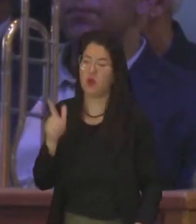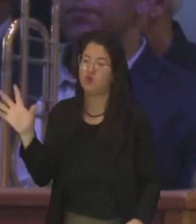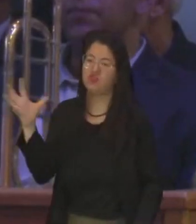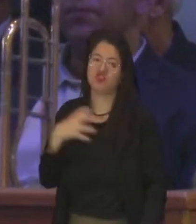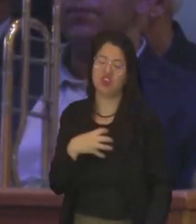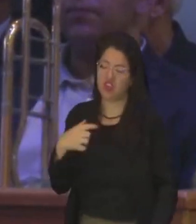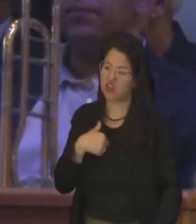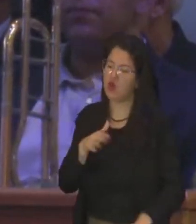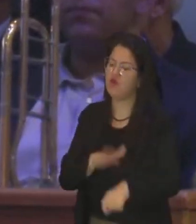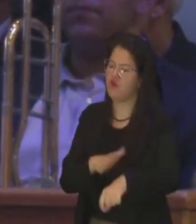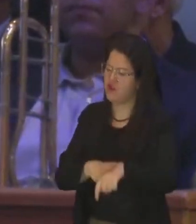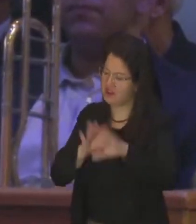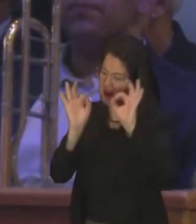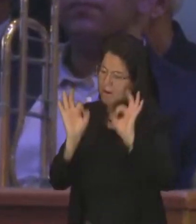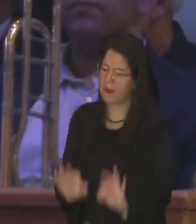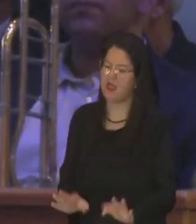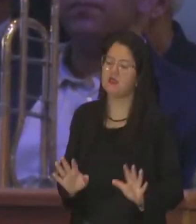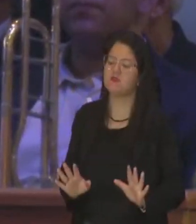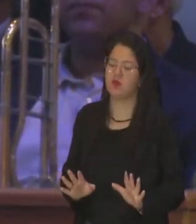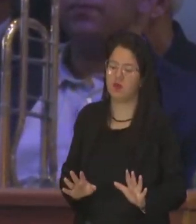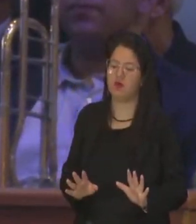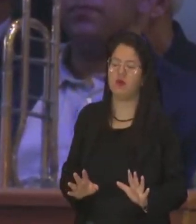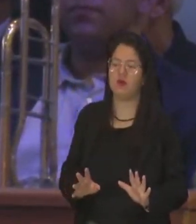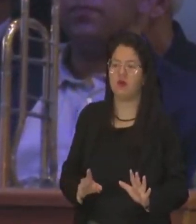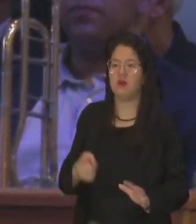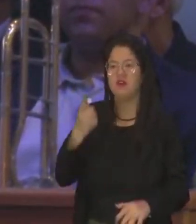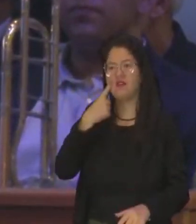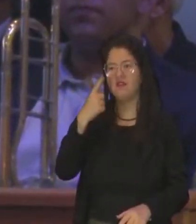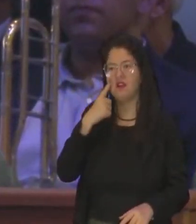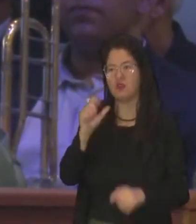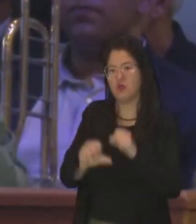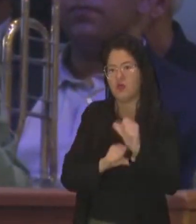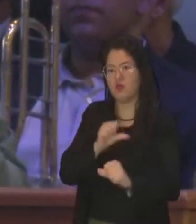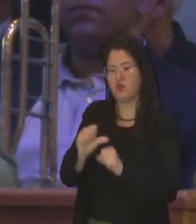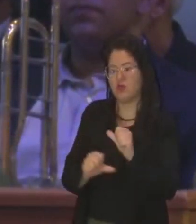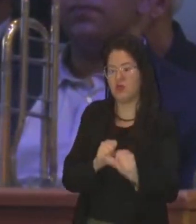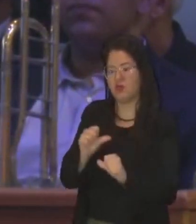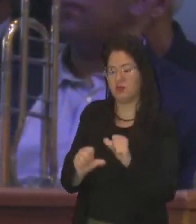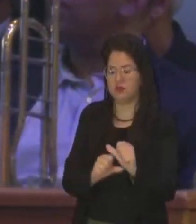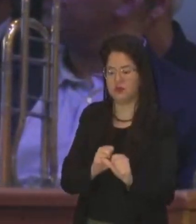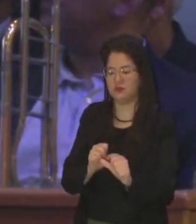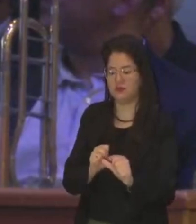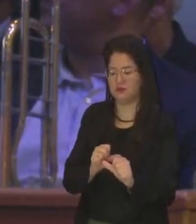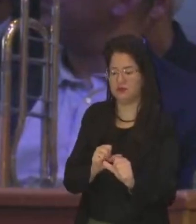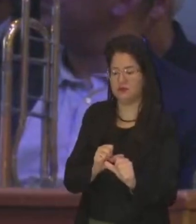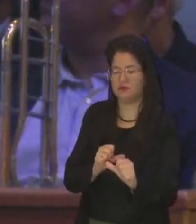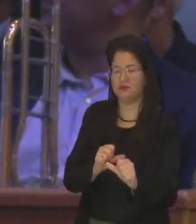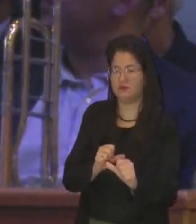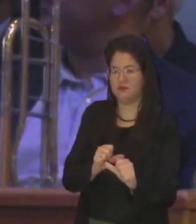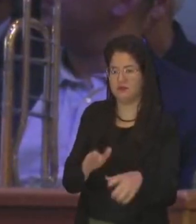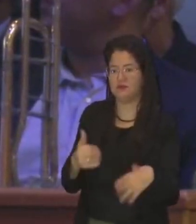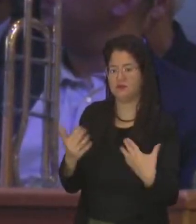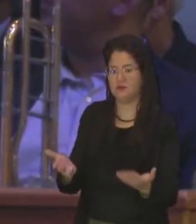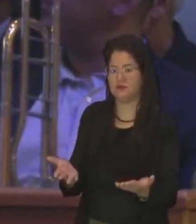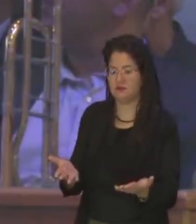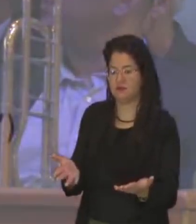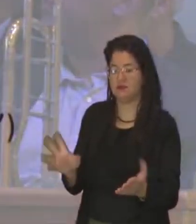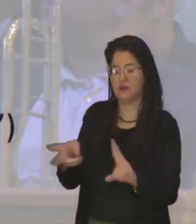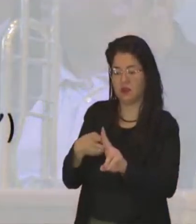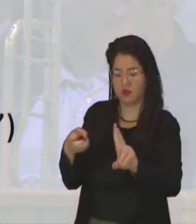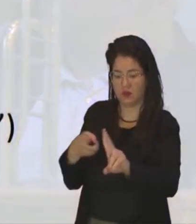fazer, vou mesmo. Está vendo? A partícula mudou de lugar. E agora eu azatou com a cre. E aí,